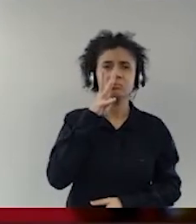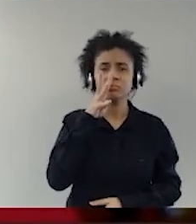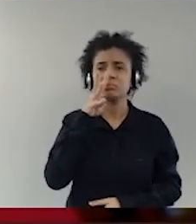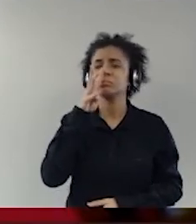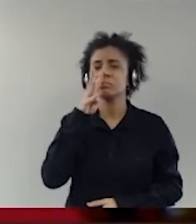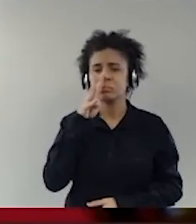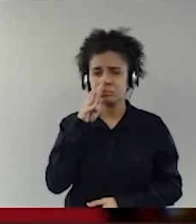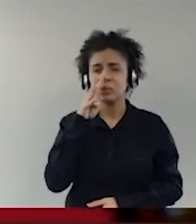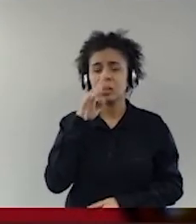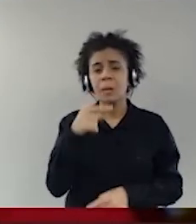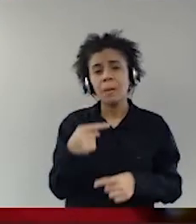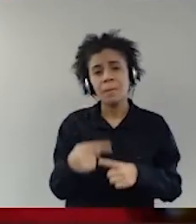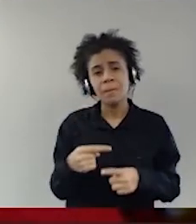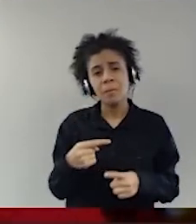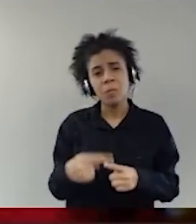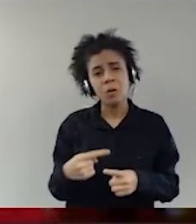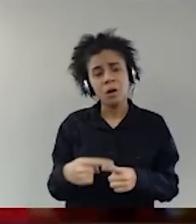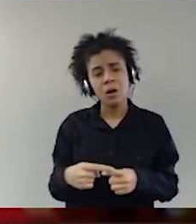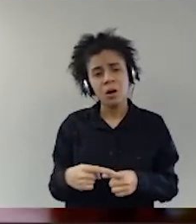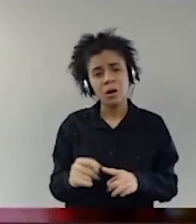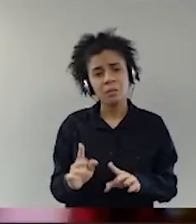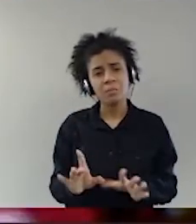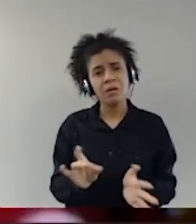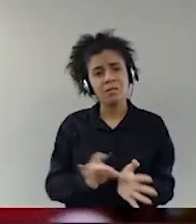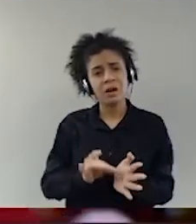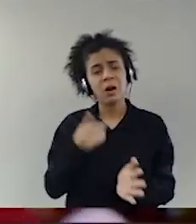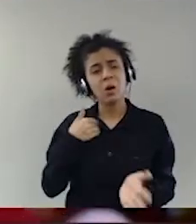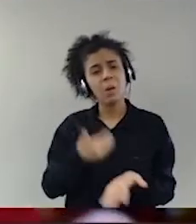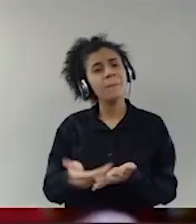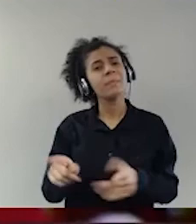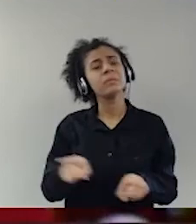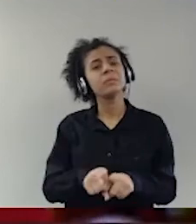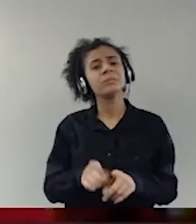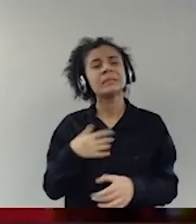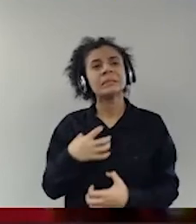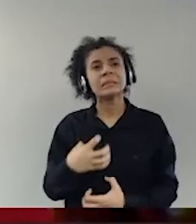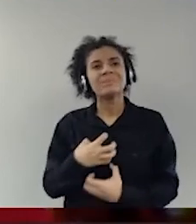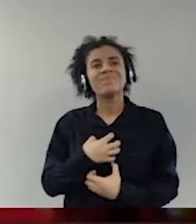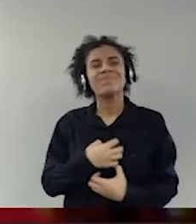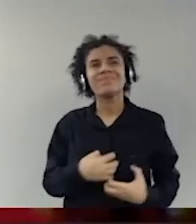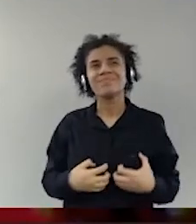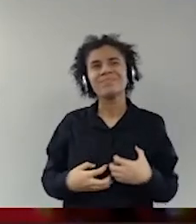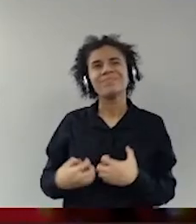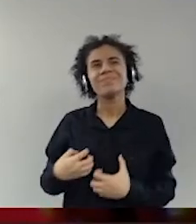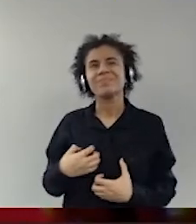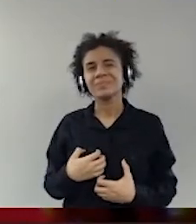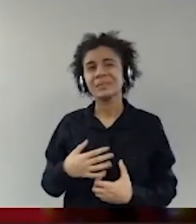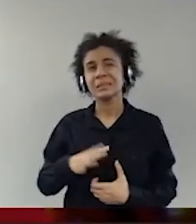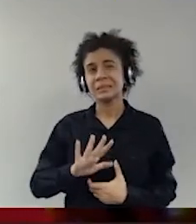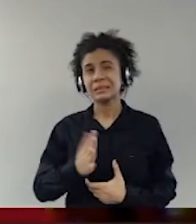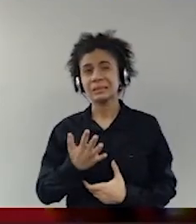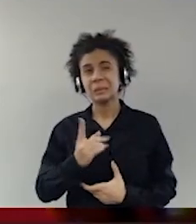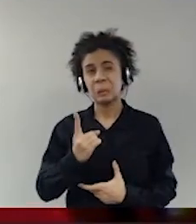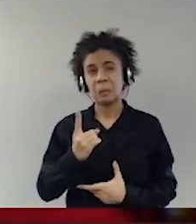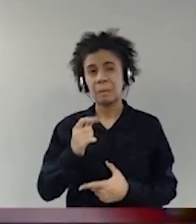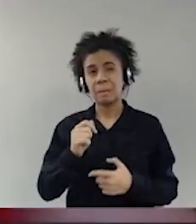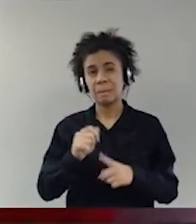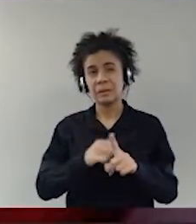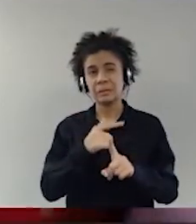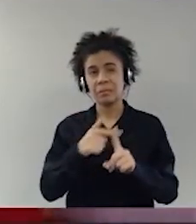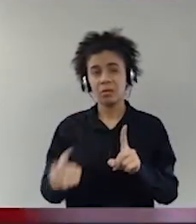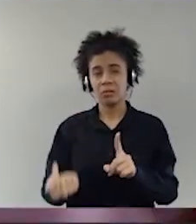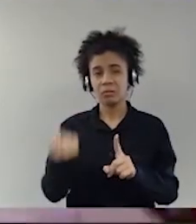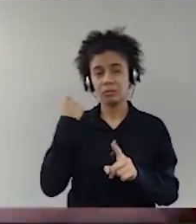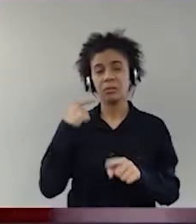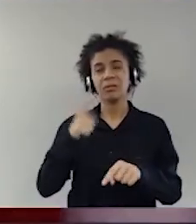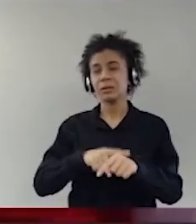ouvi-lo, porque, na realidade, também começo exatamente pelo incômodo. Tem cerca de 1 mês e meio atrás, e nesses tempos